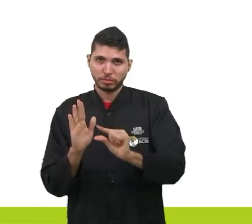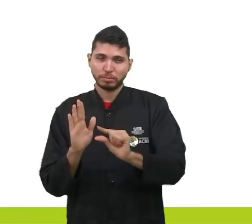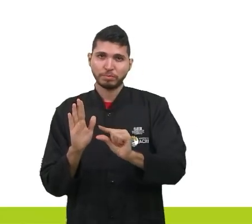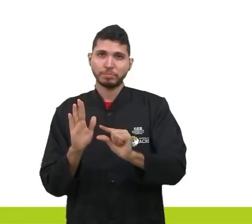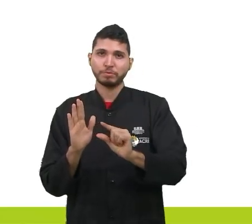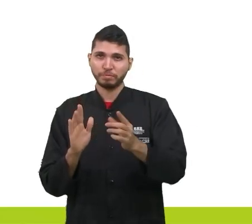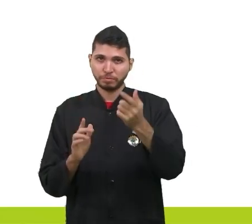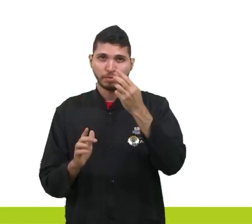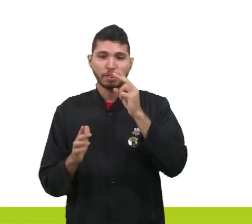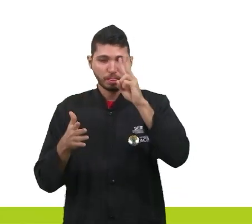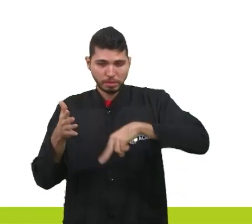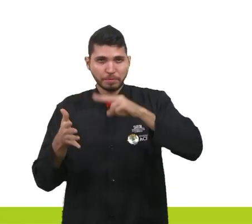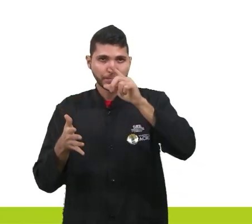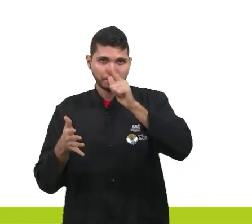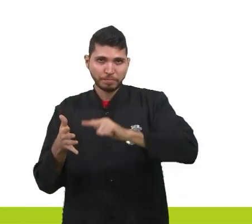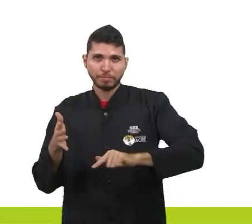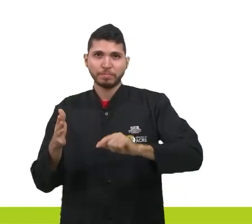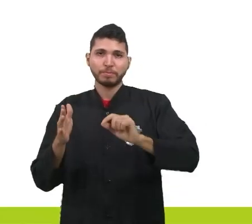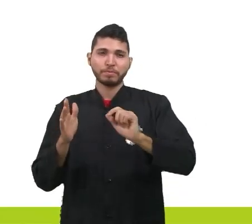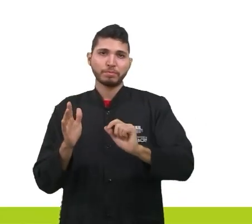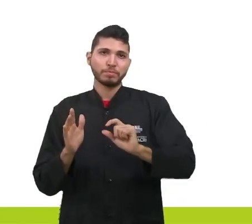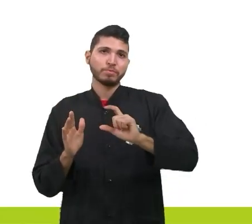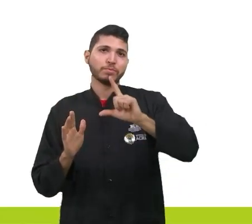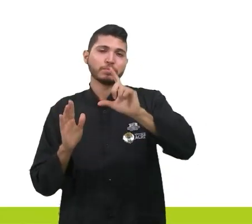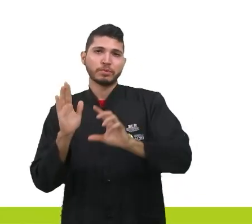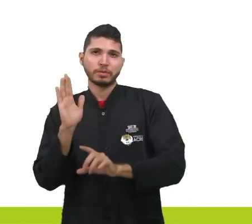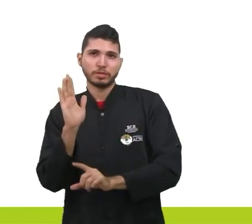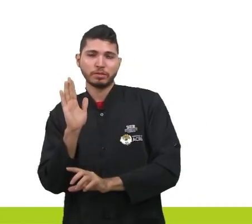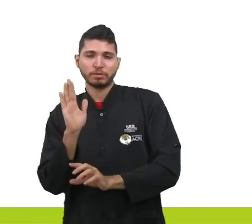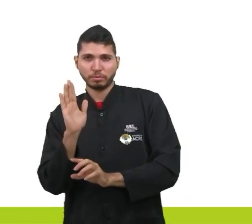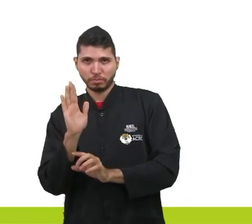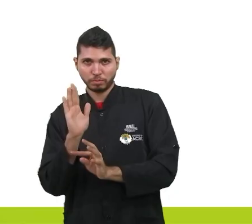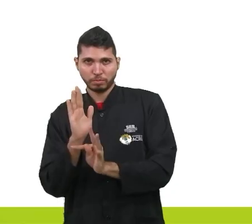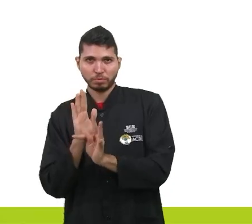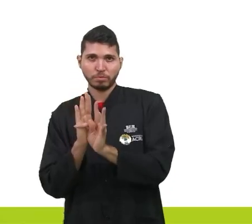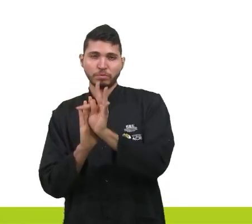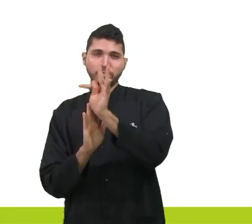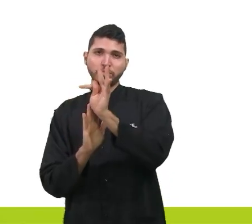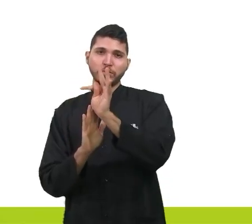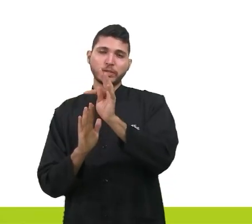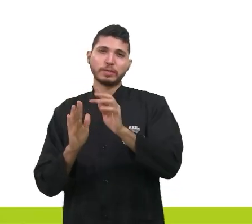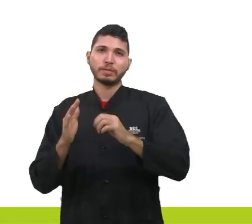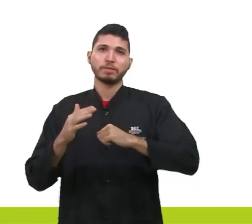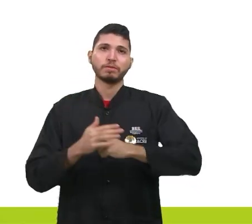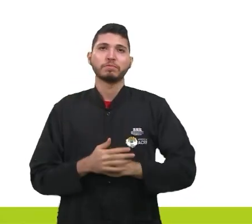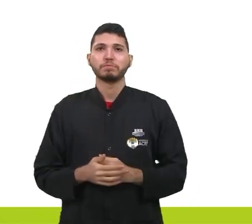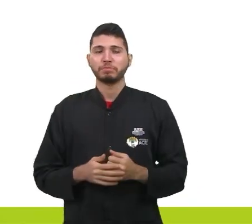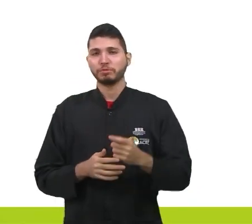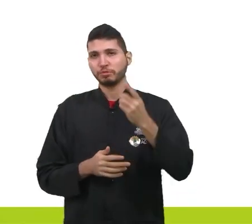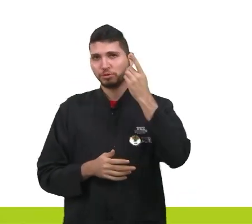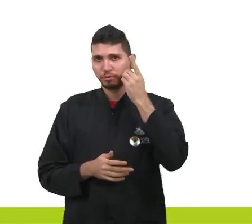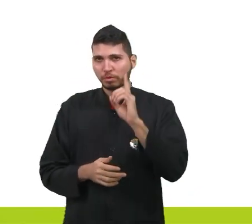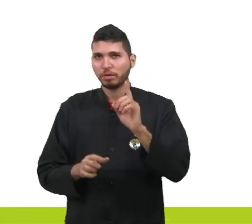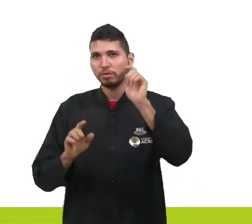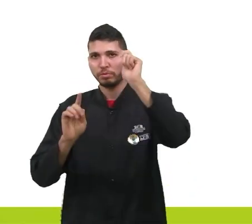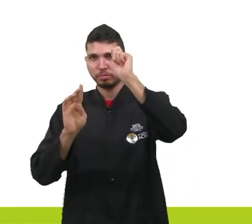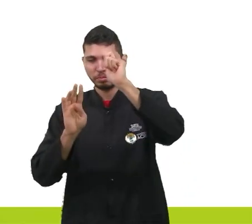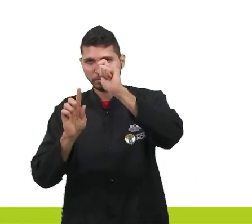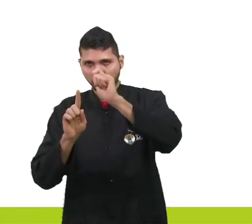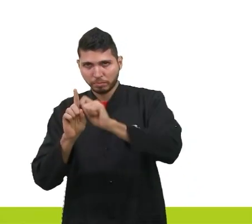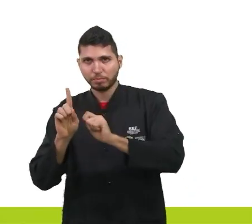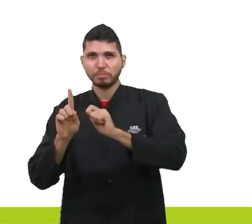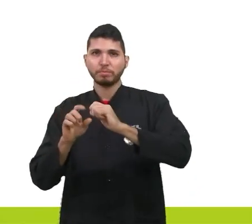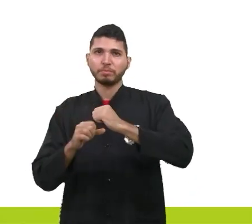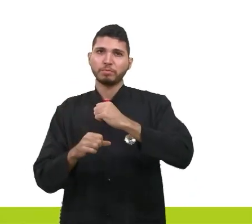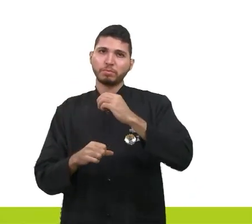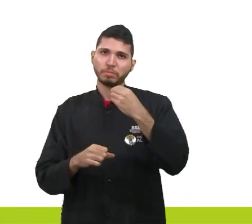vou ler novamente. Aumenta a amplitude térmica diária, mensal e anual de um lugar, esquentando bem mais